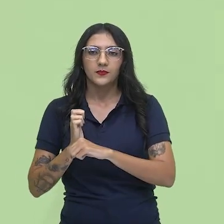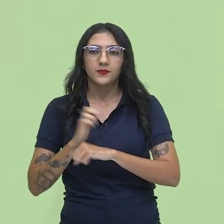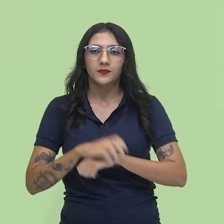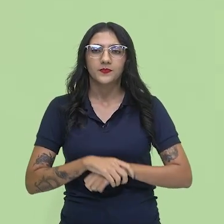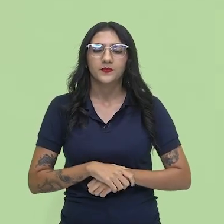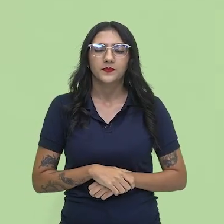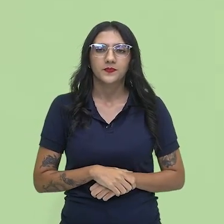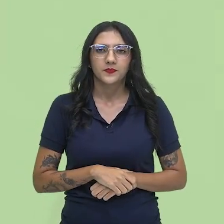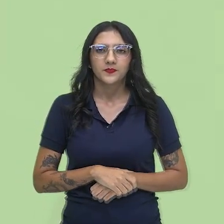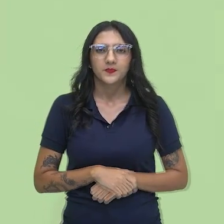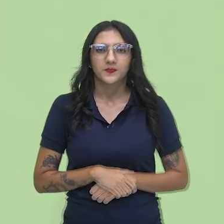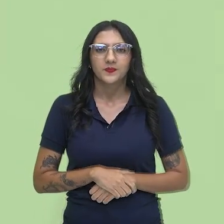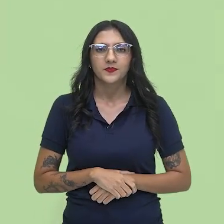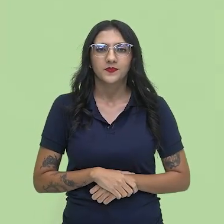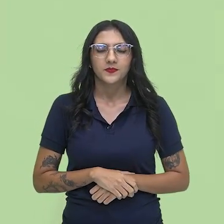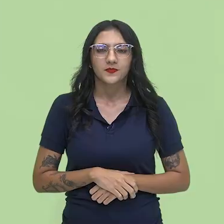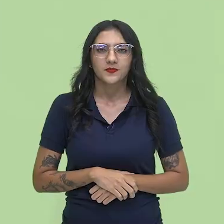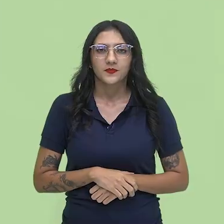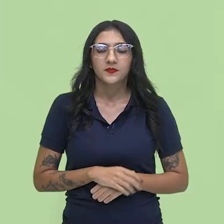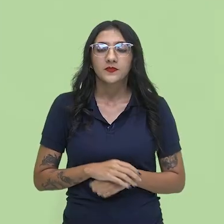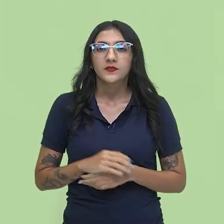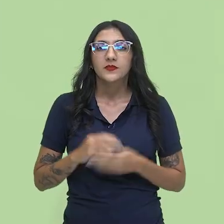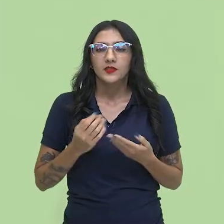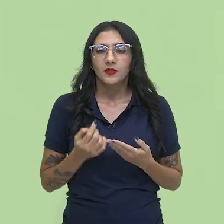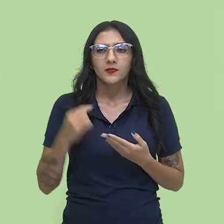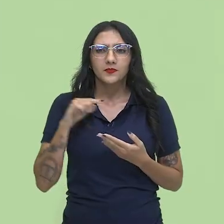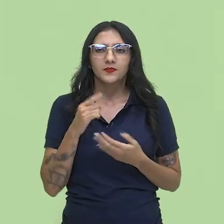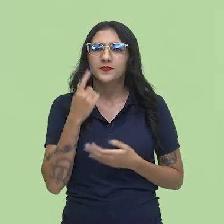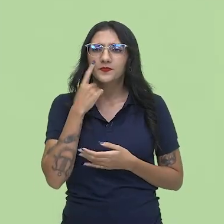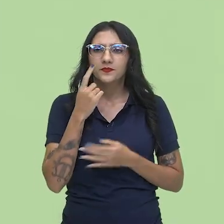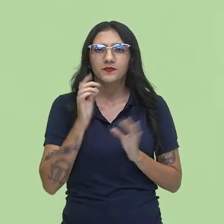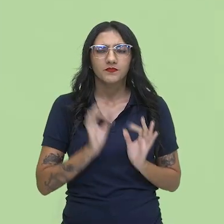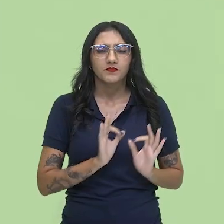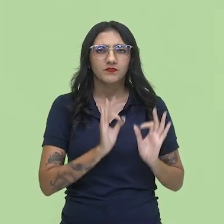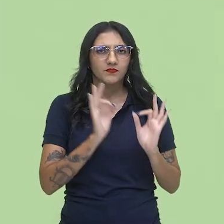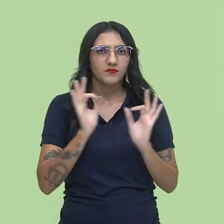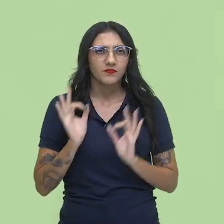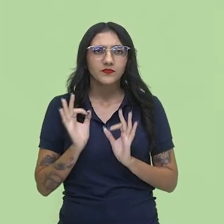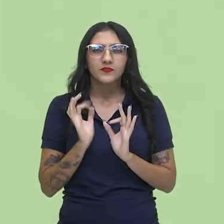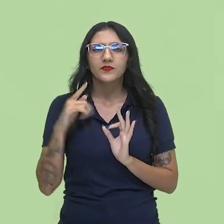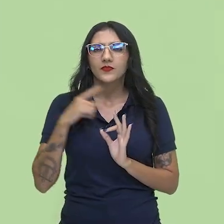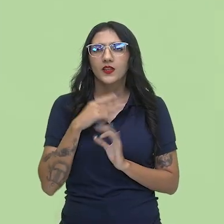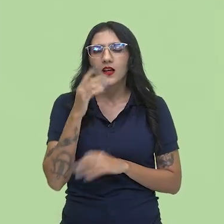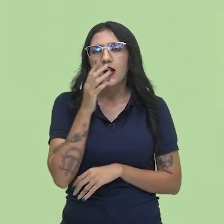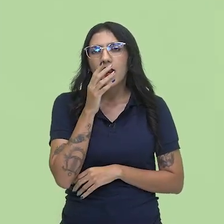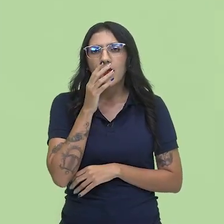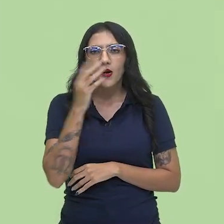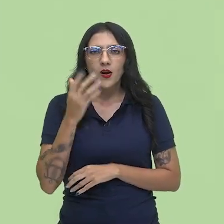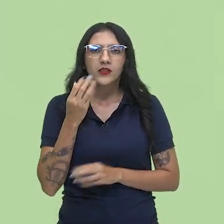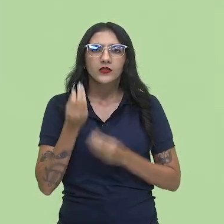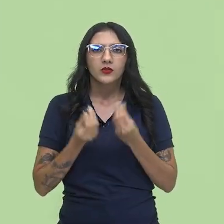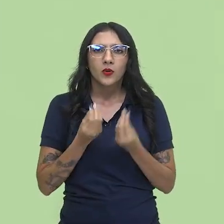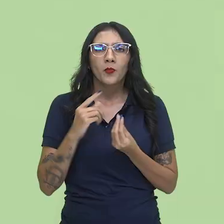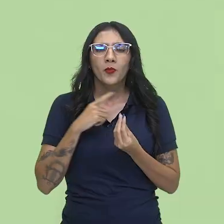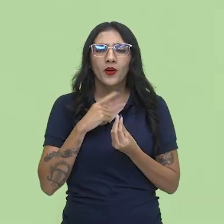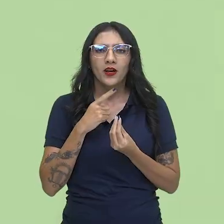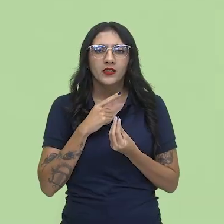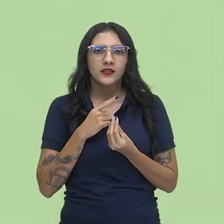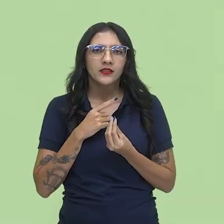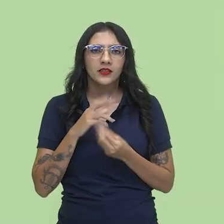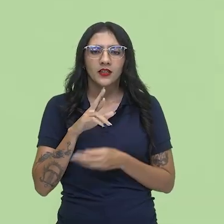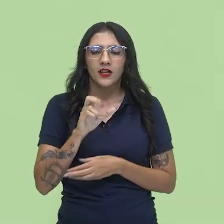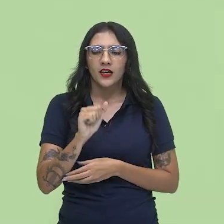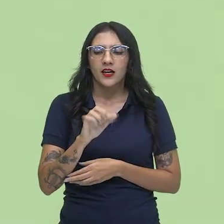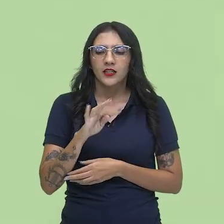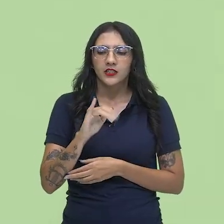Muito bem, então a gente vê que a reação de simples troca, ela ocorre com a reatividade, que é